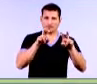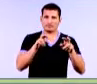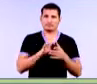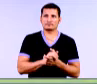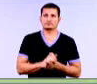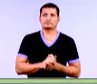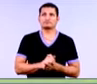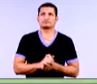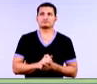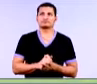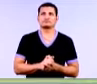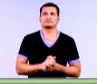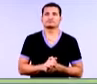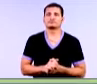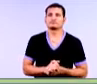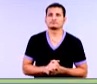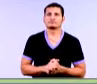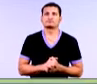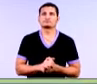dar uma olhada aqui